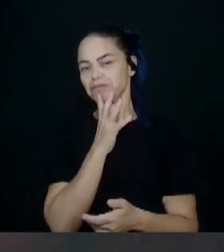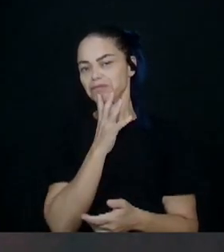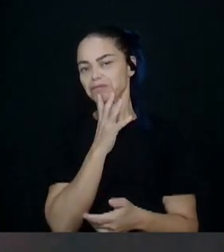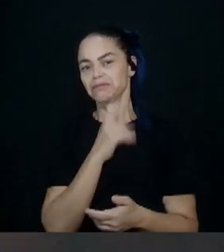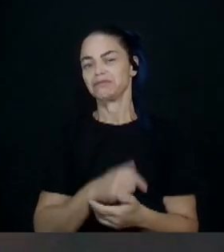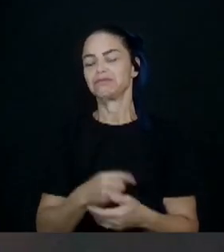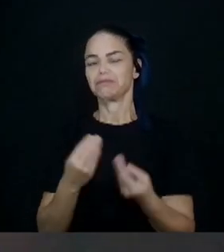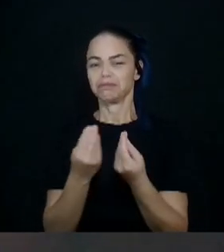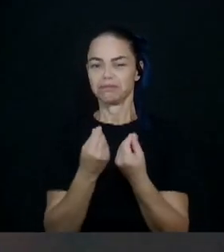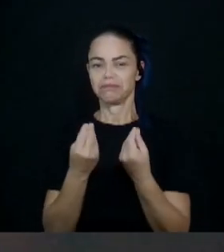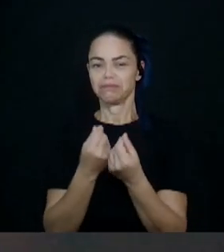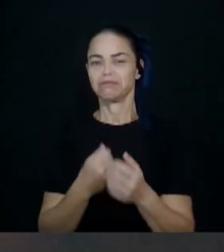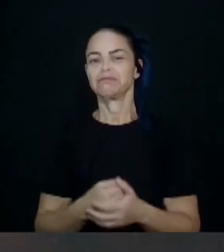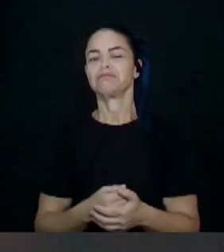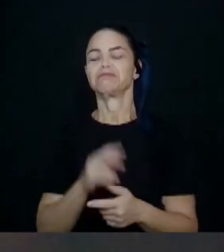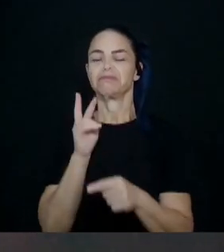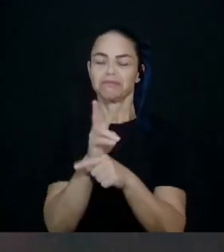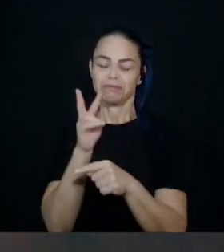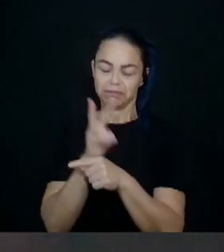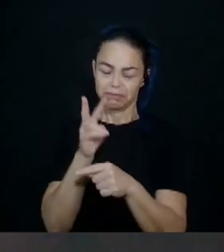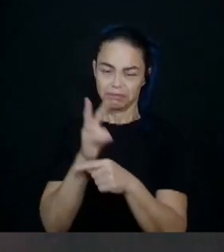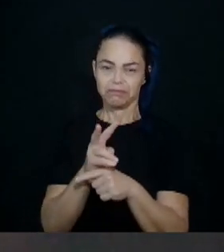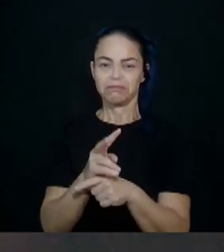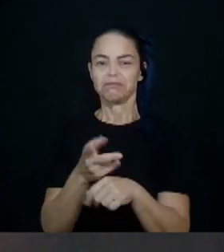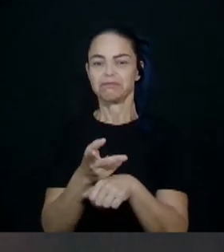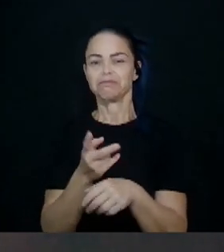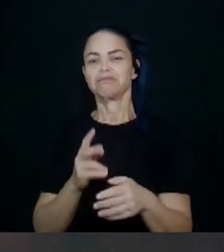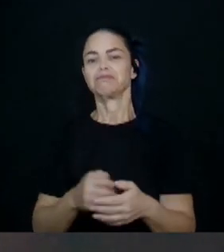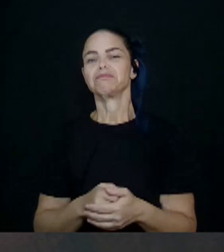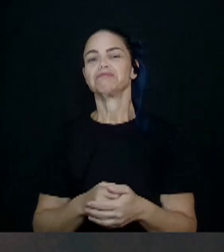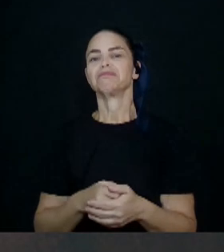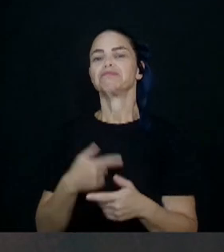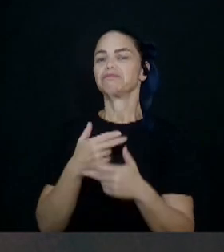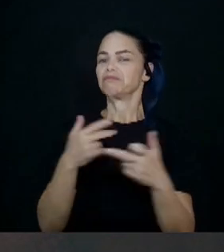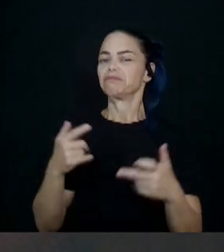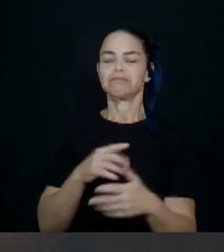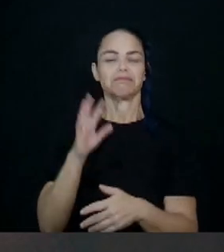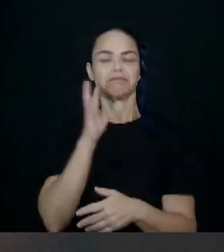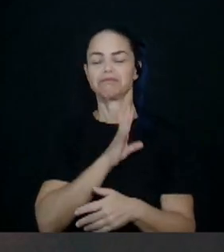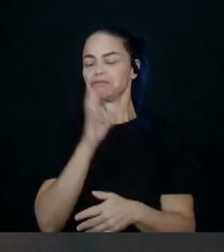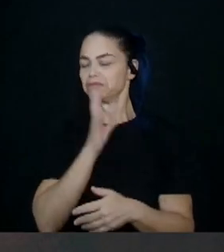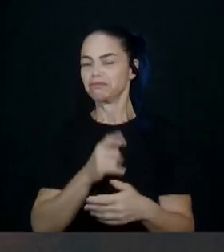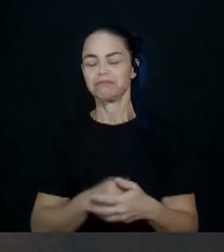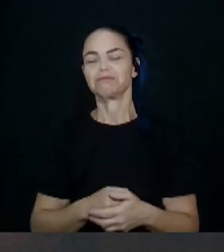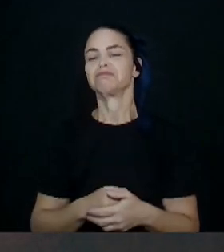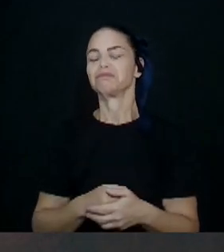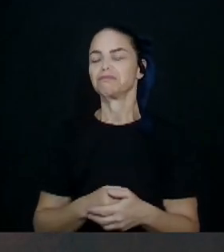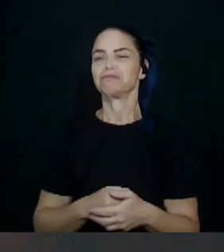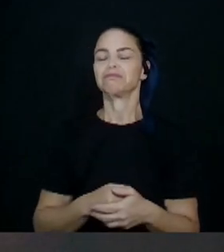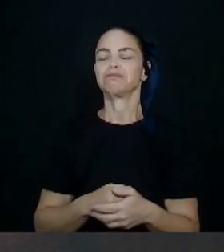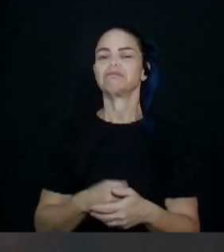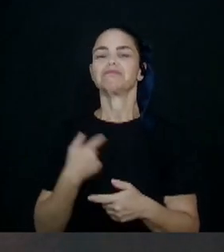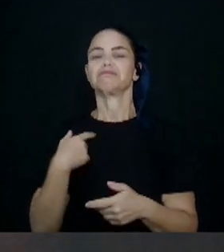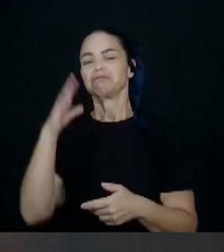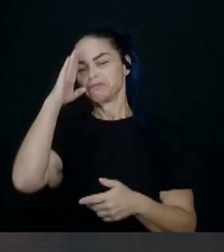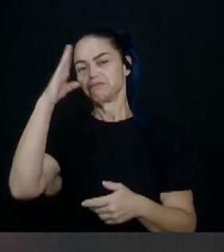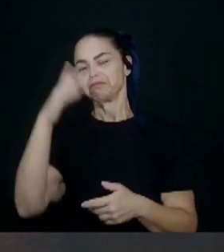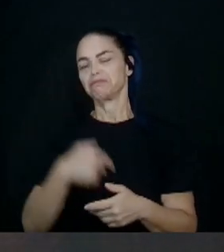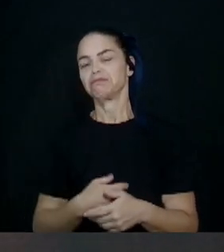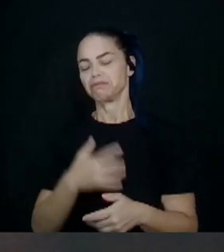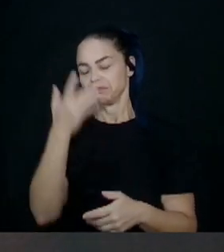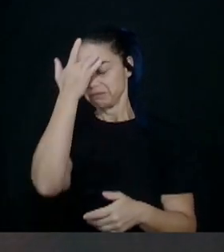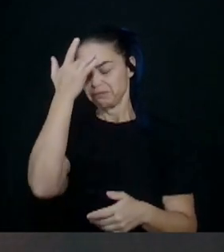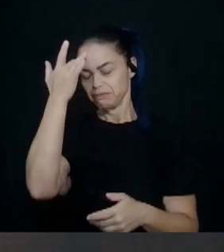qualidade. Cuidado de buscar coisas por aí que não tem fundamento. Eu acho que buscar coisas, principalmente para a nossa saúde